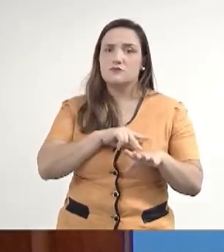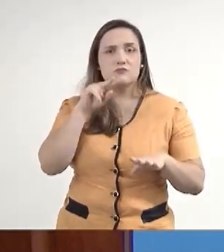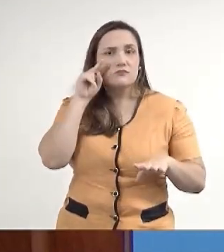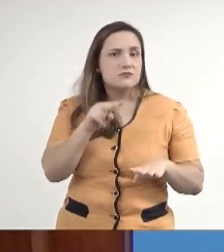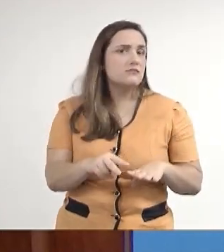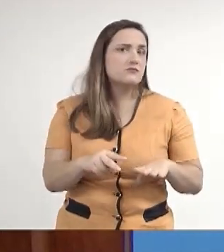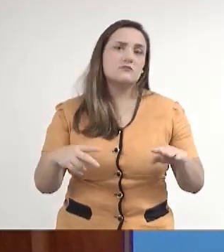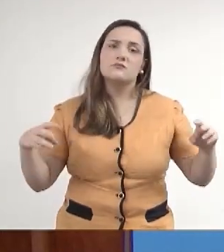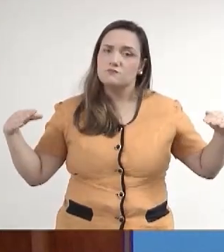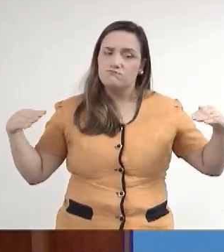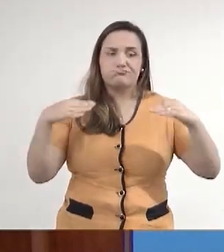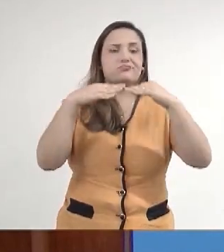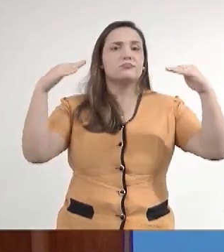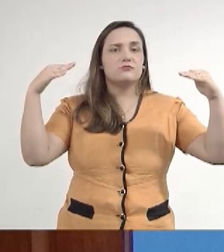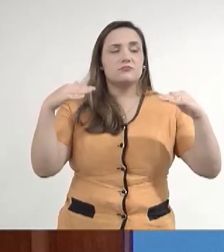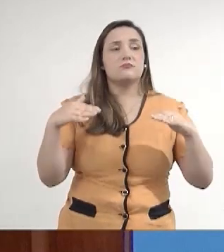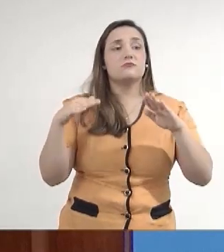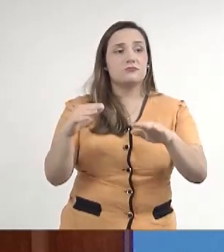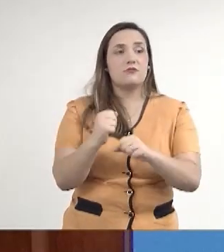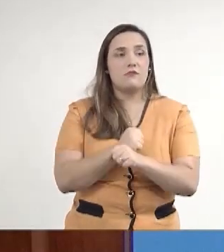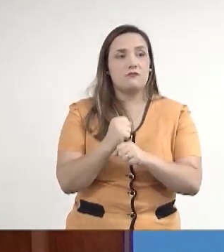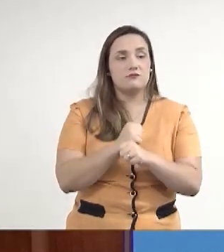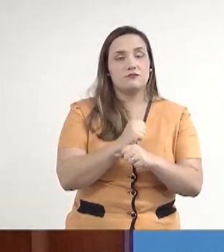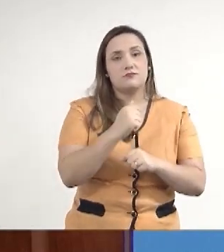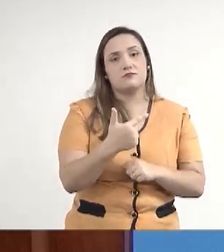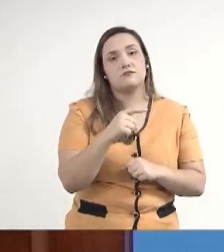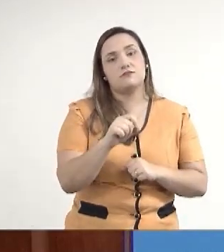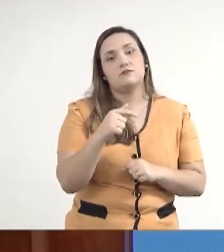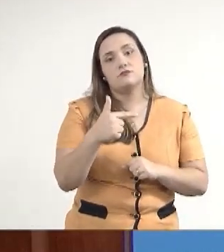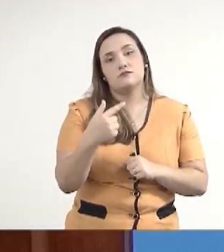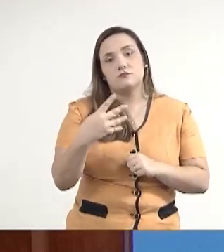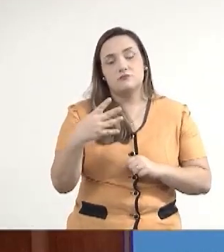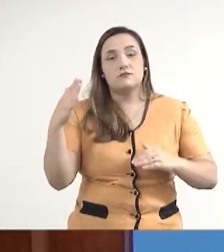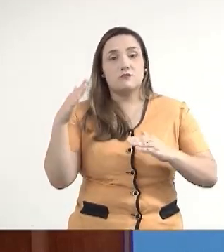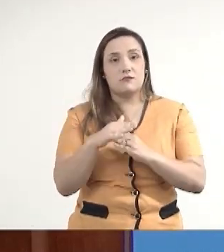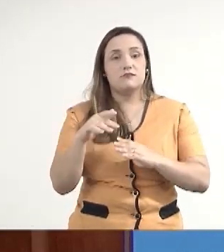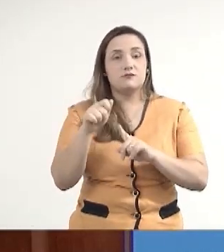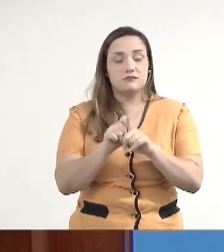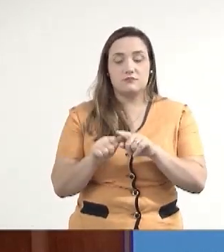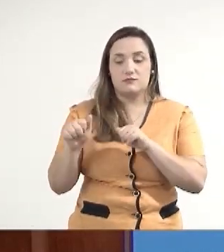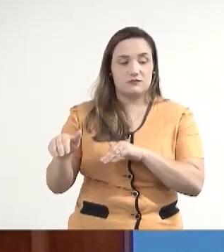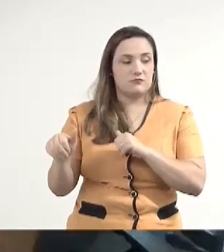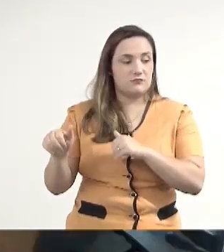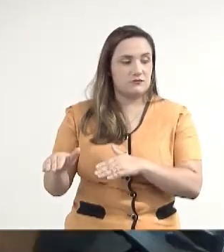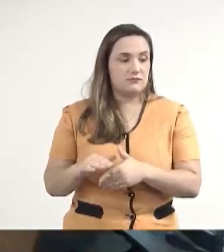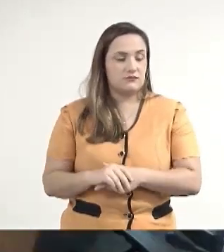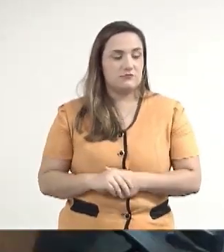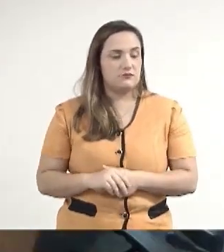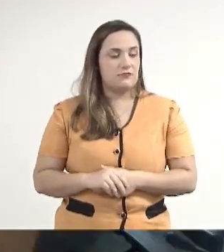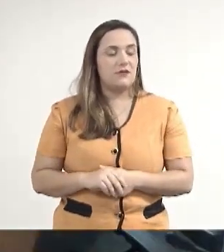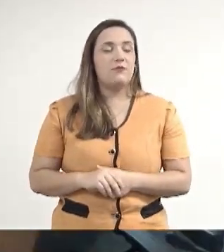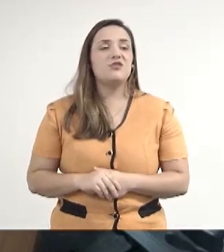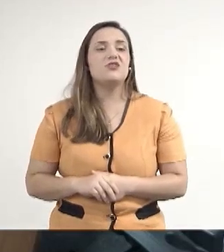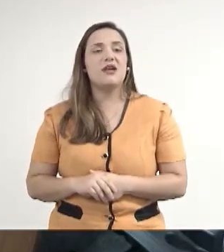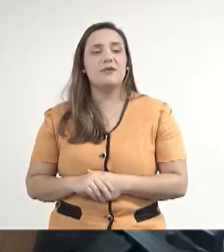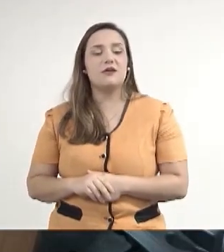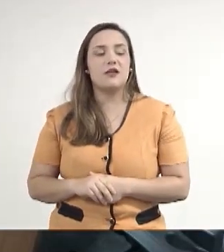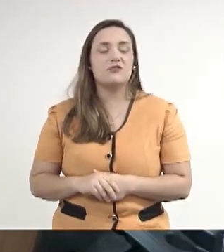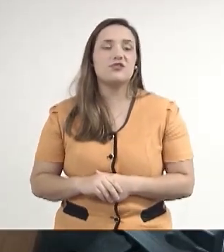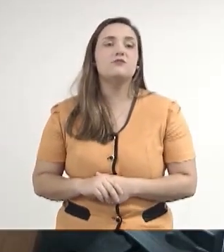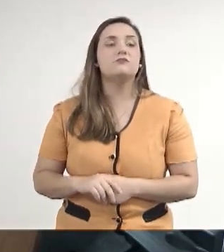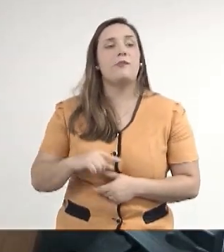em 2024, até setembro, foram 1.917 acidentes,